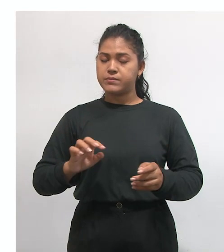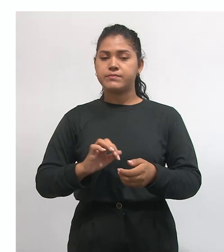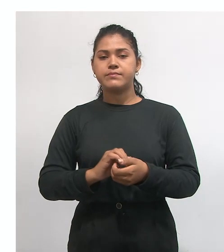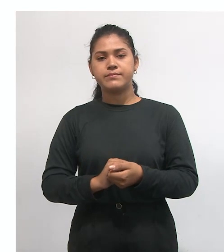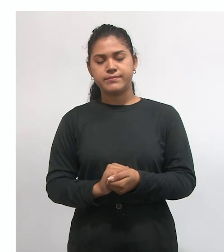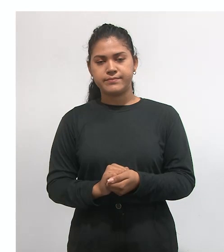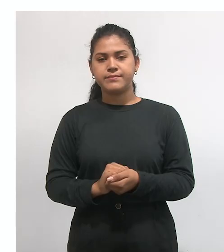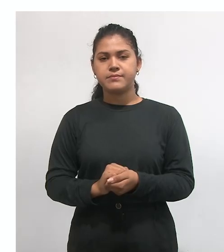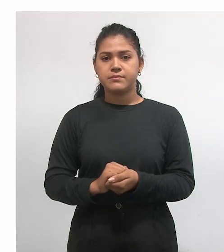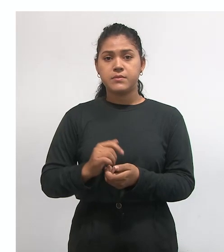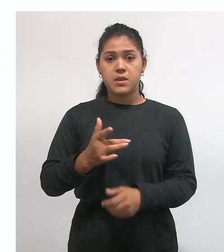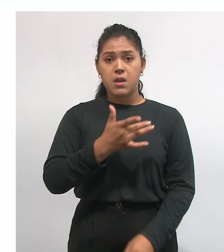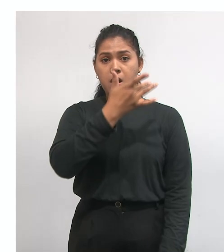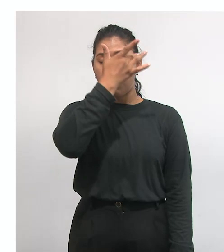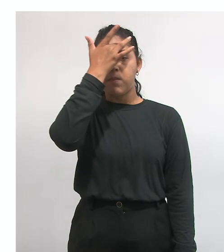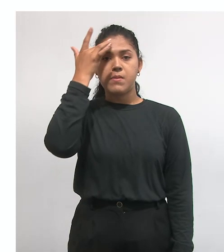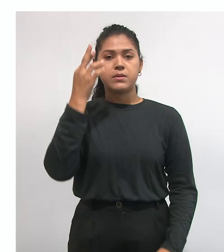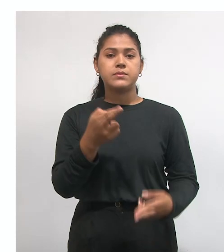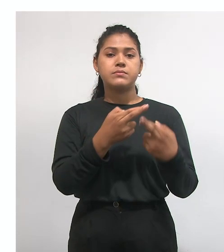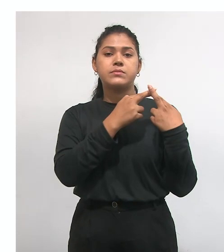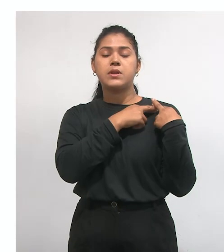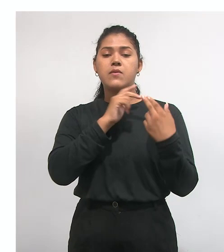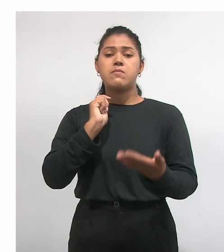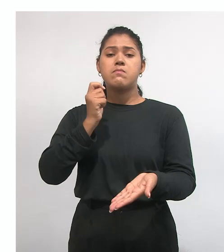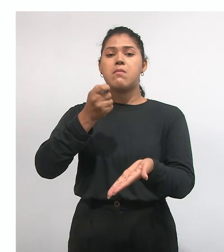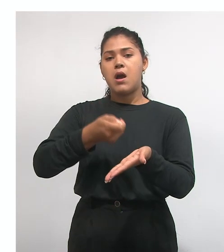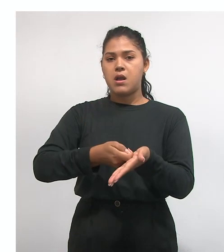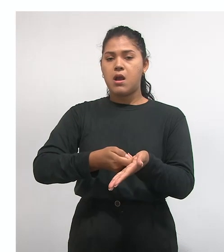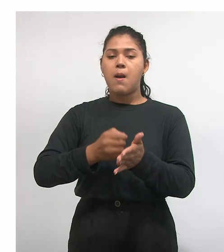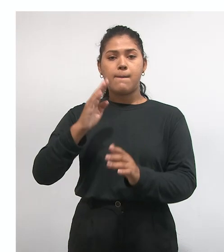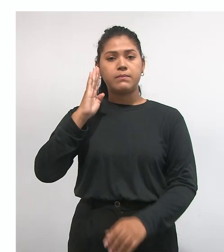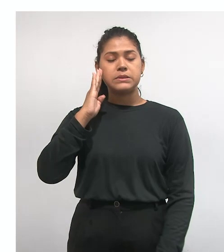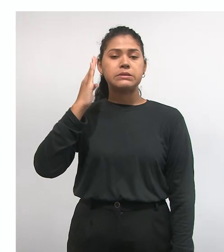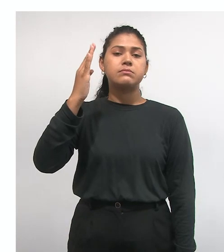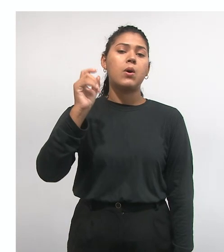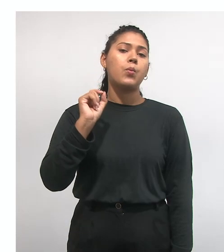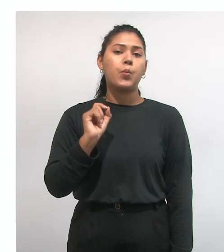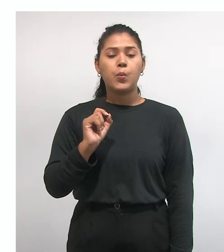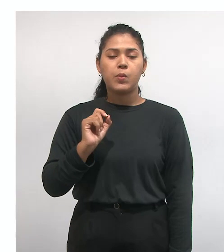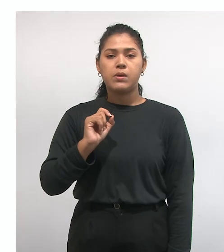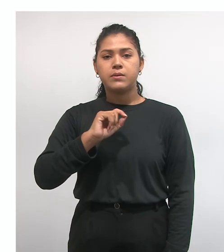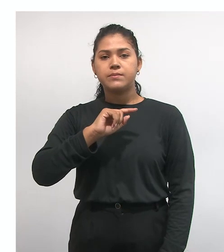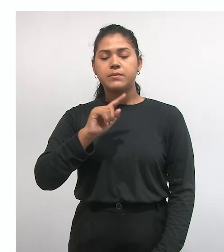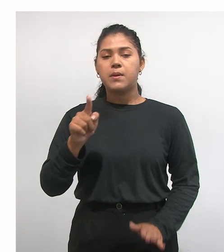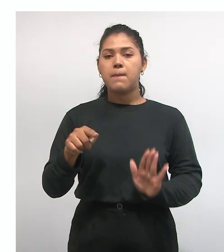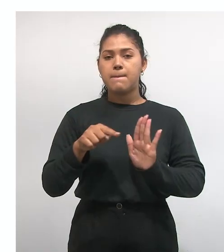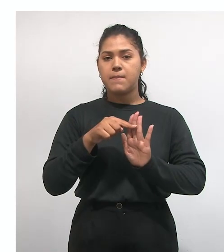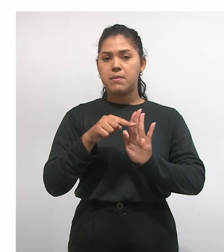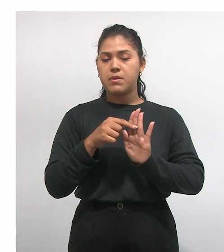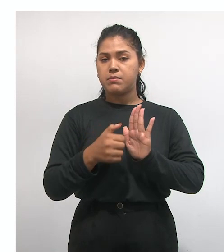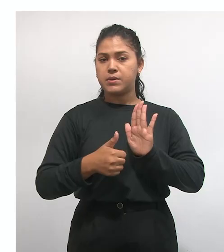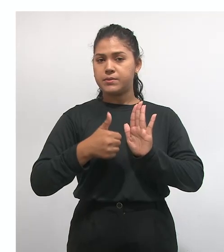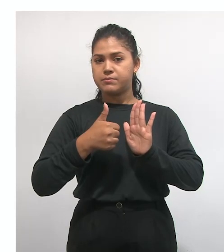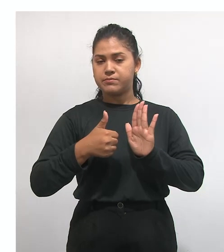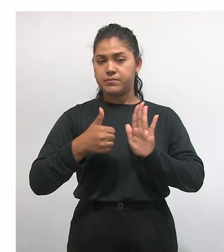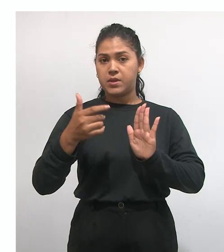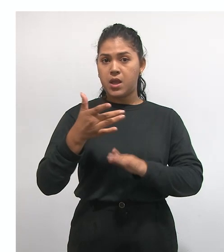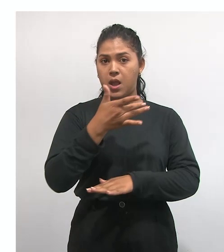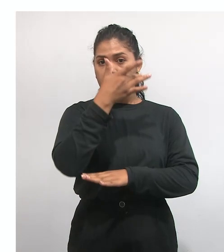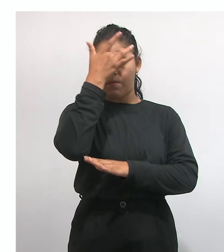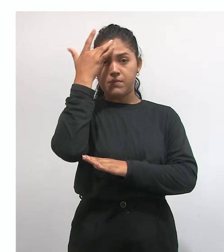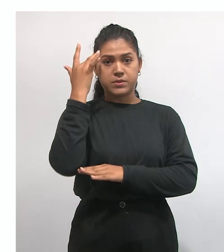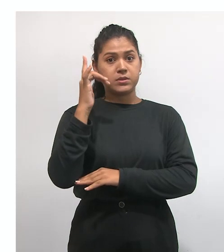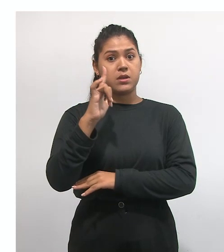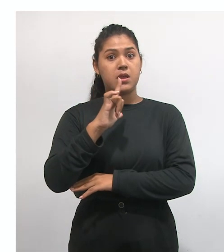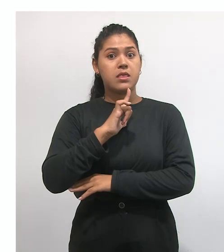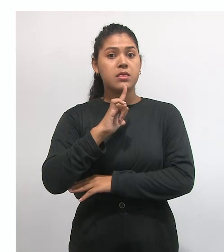único, ó. O sujeito passivo da obrigação principal disse, olha só, inciso 1, contribuinte, quando ele